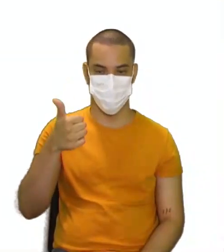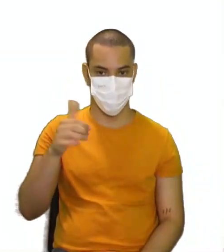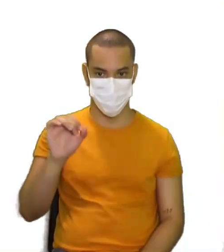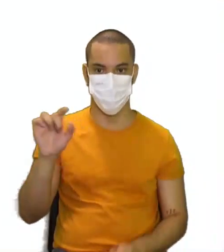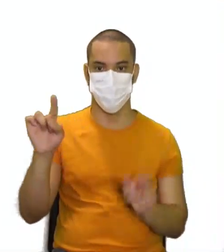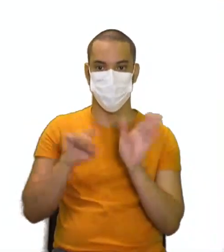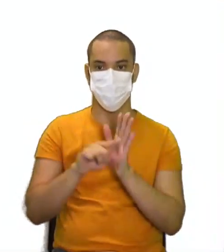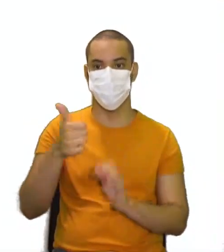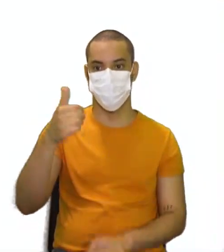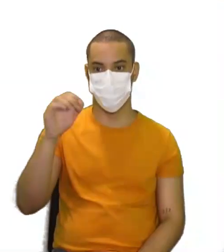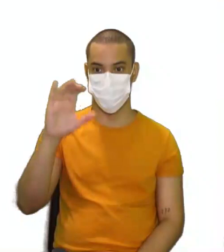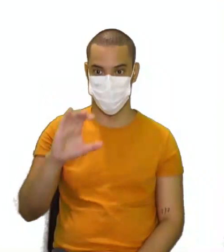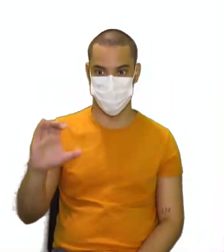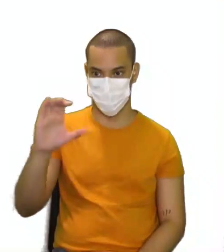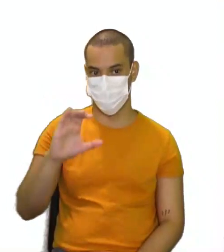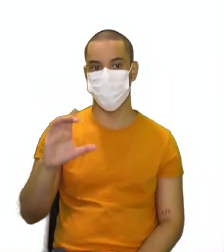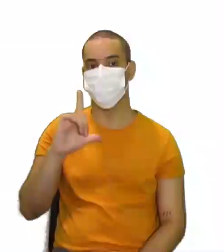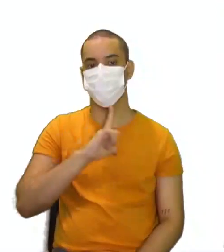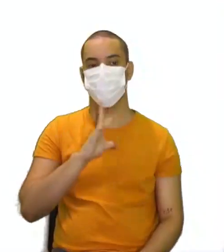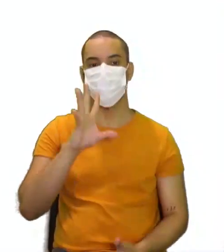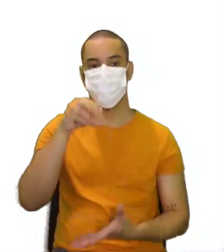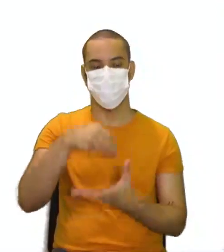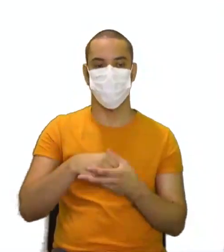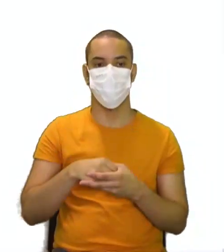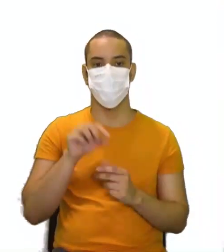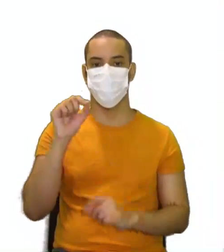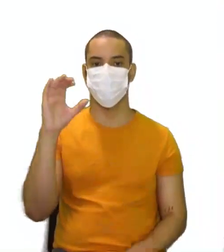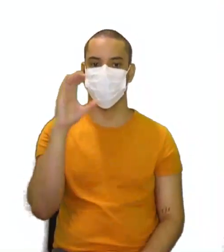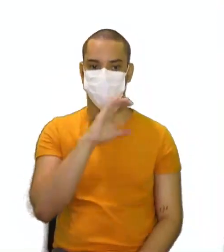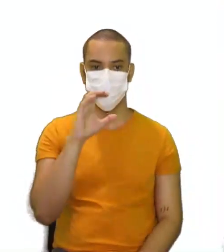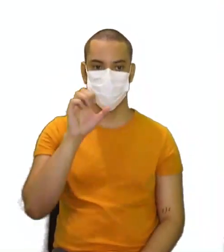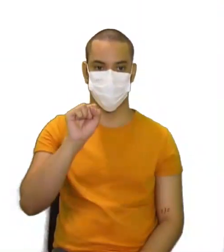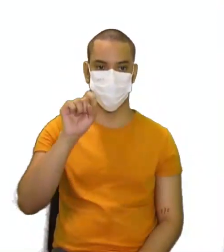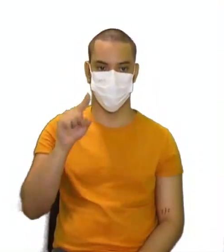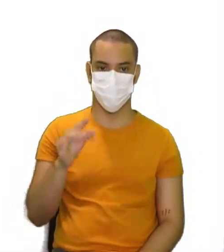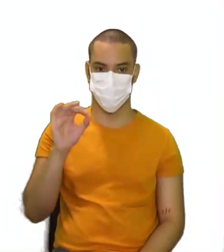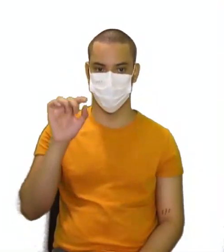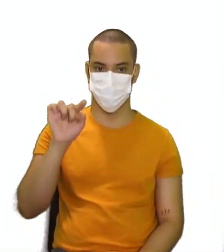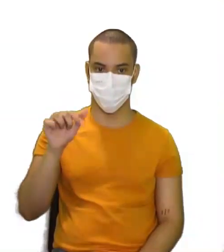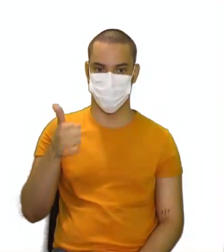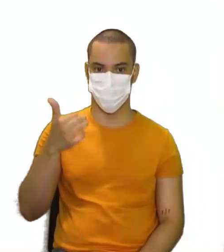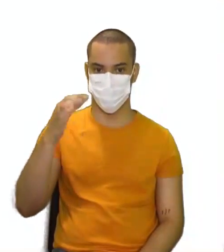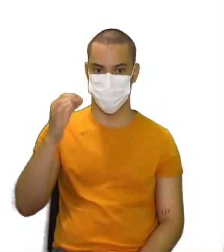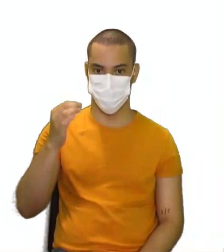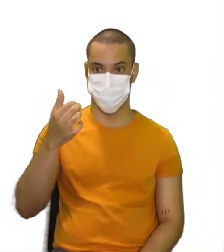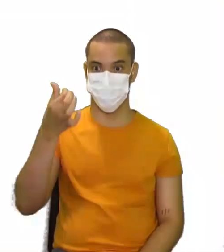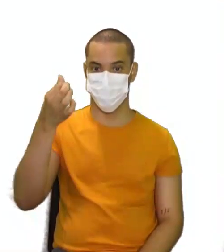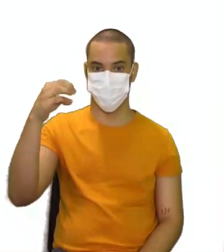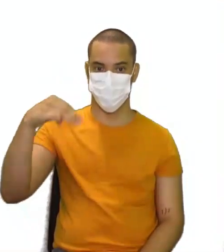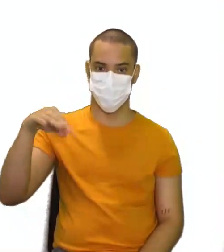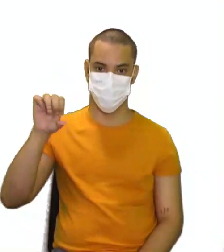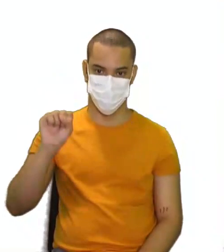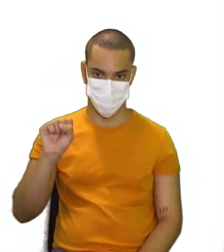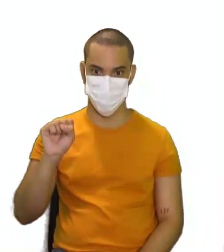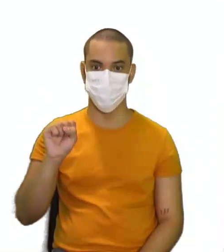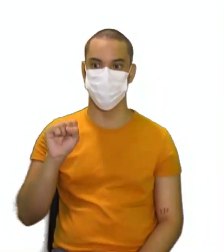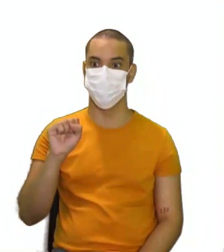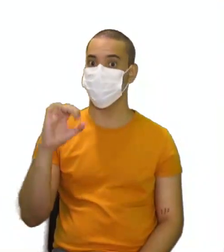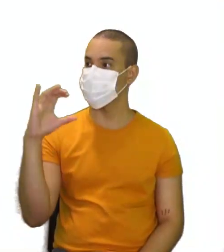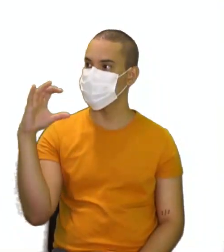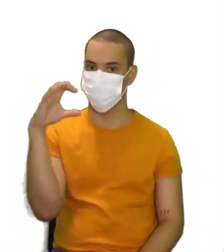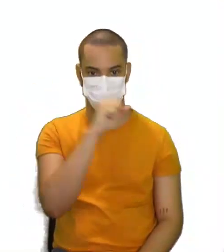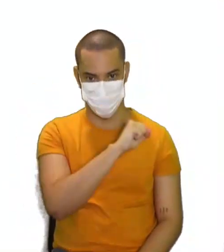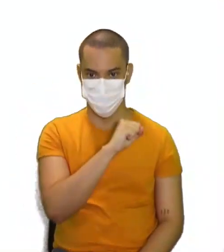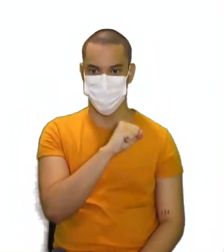menos 10 Coulomb é lançada com velocidade de 8 vezes 10 elevado a 6 metros por segundo, muito